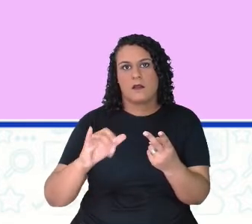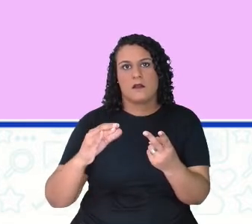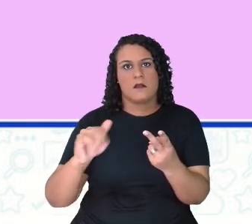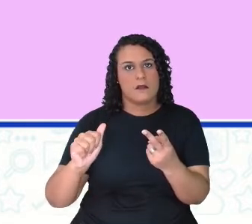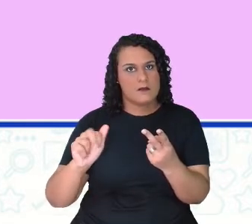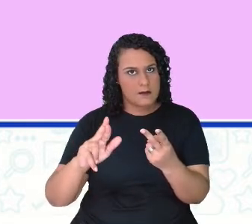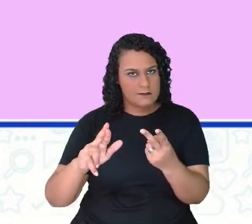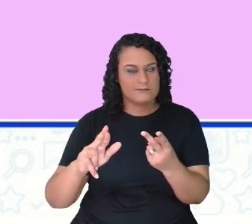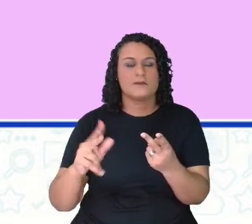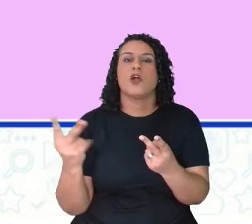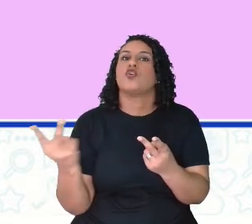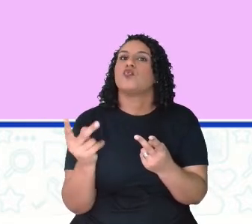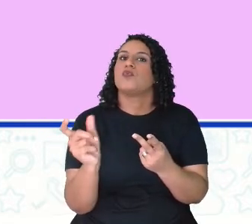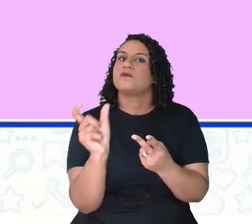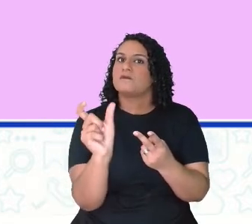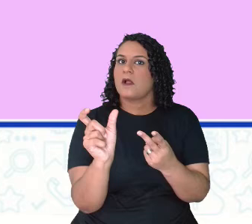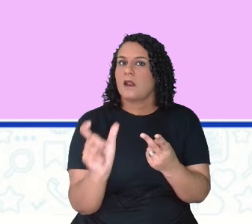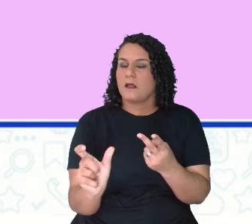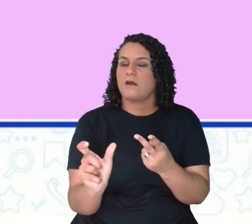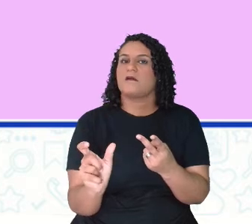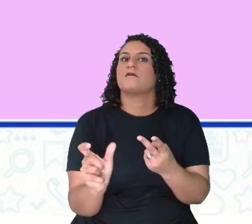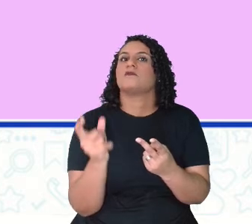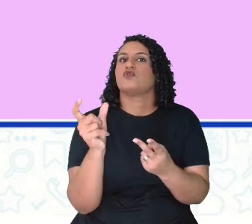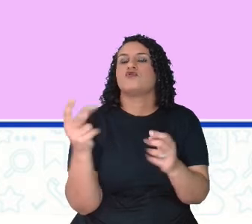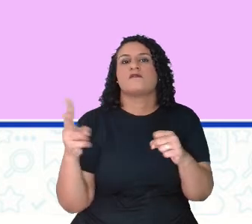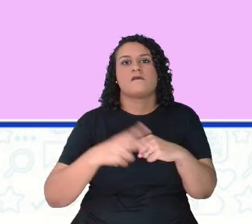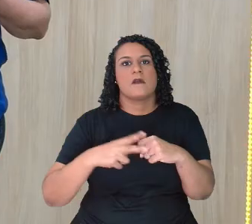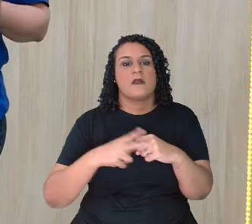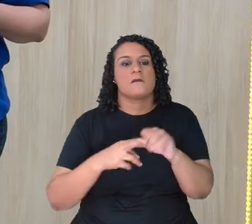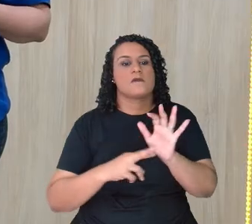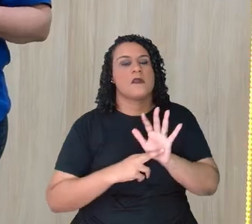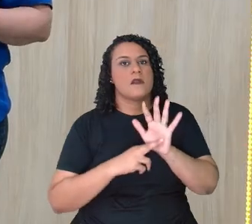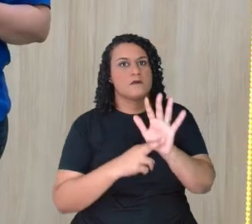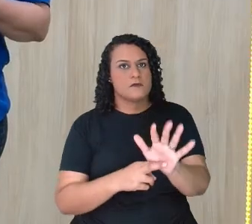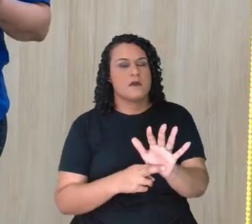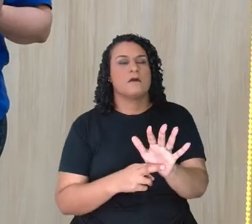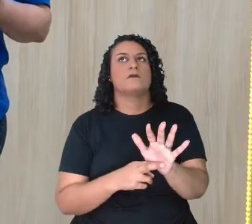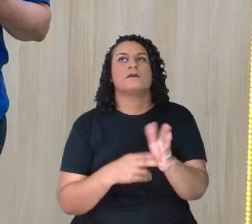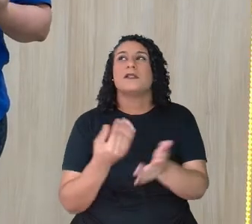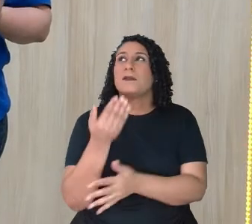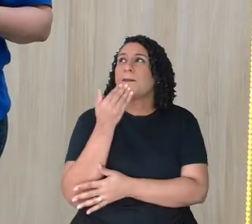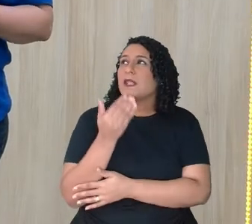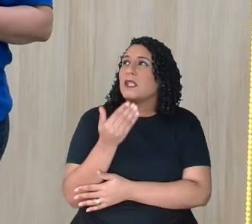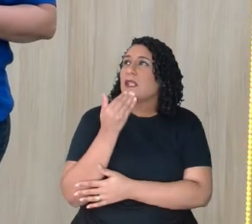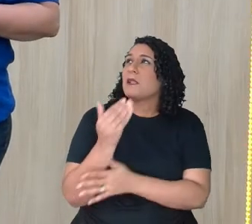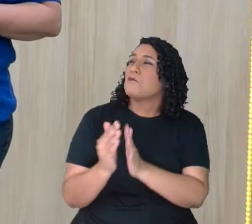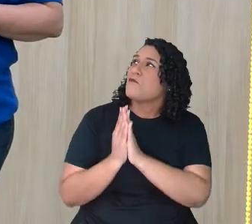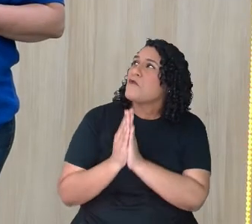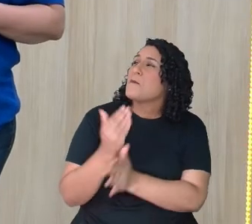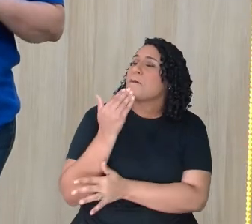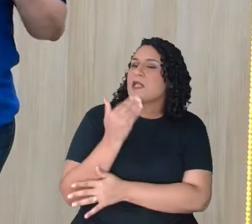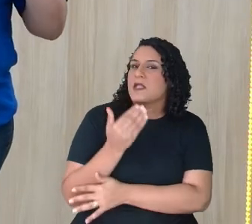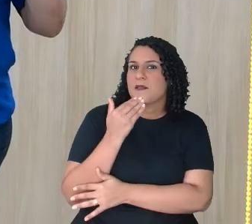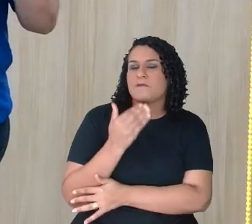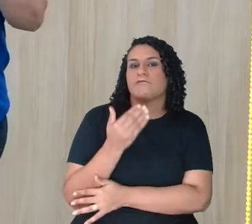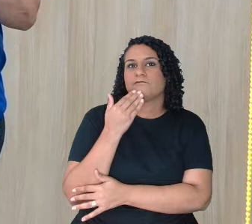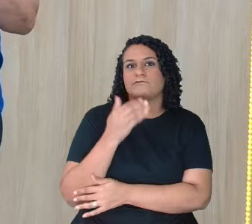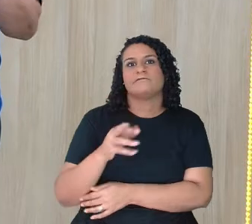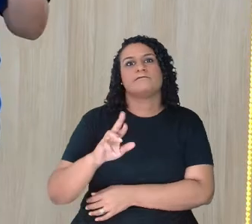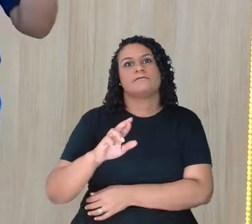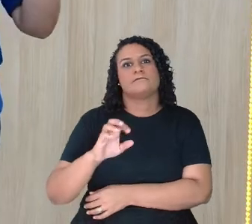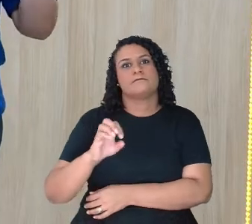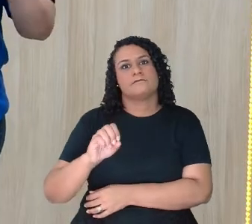verbo. Dois verbos, não é? Que representam a ação de alguma pessoa, não é? Então,